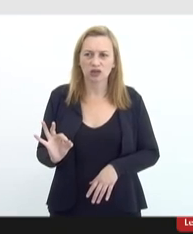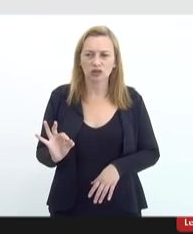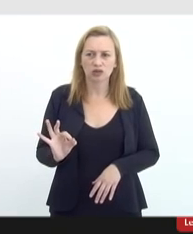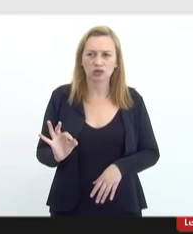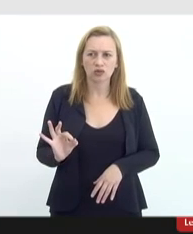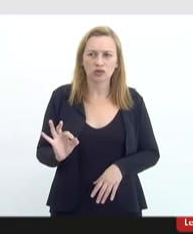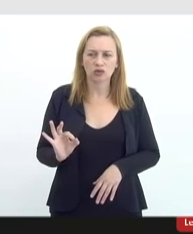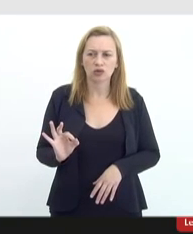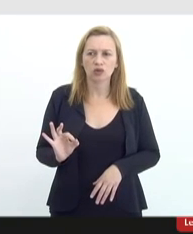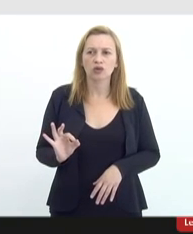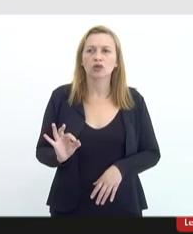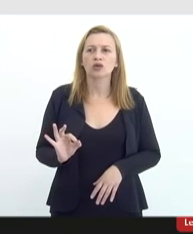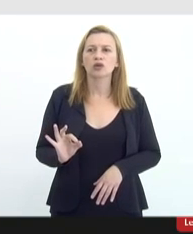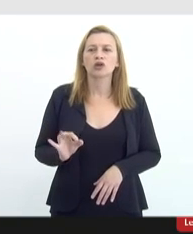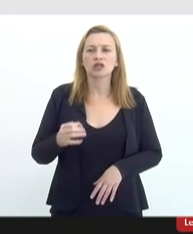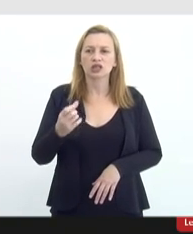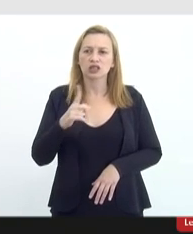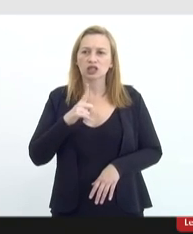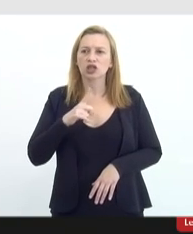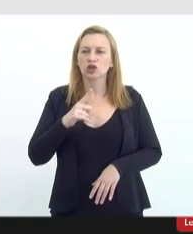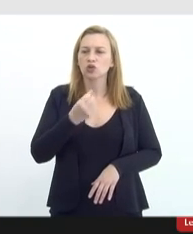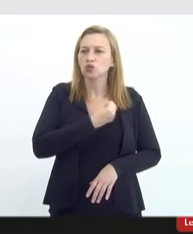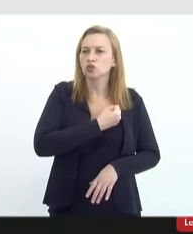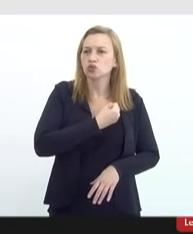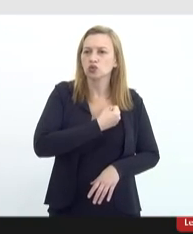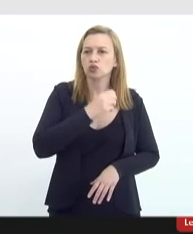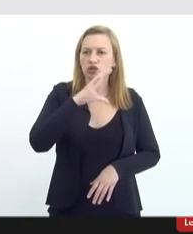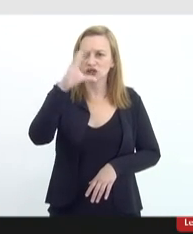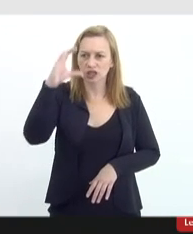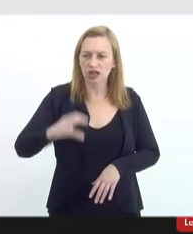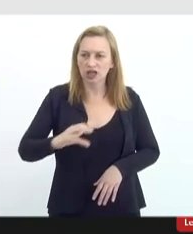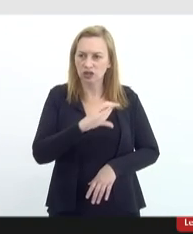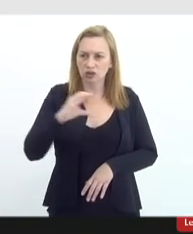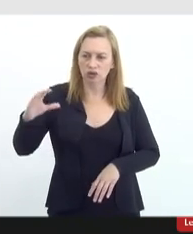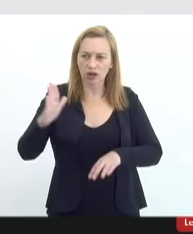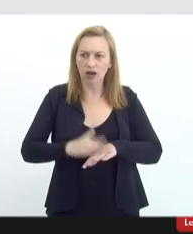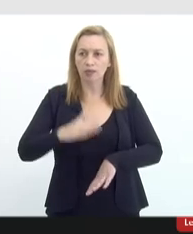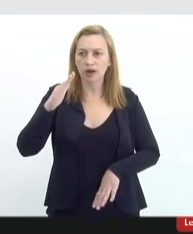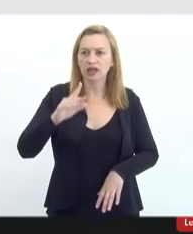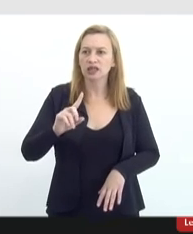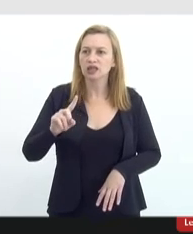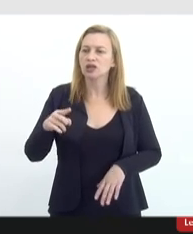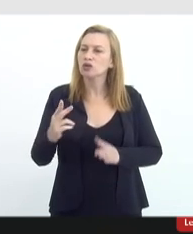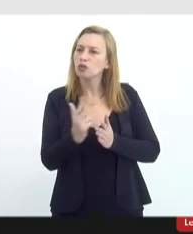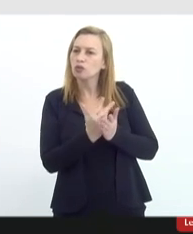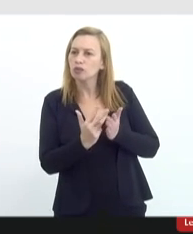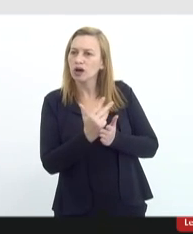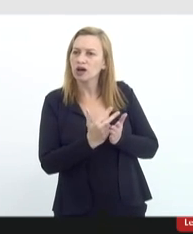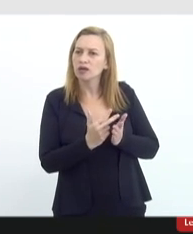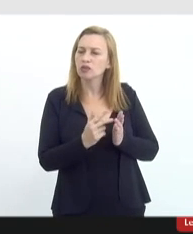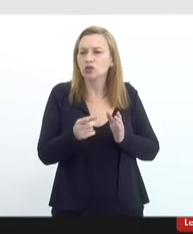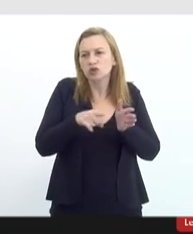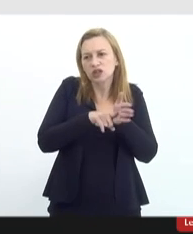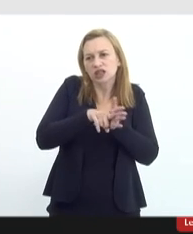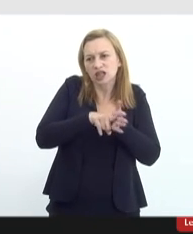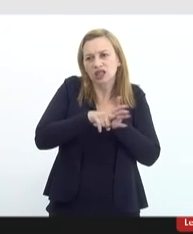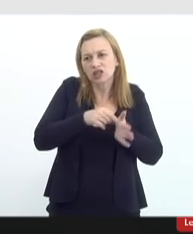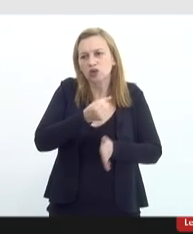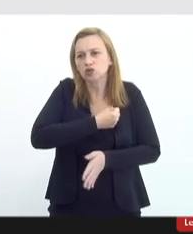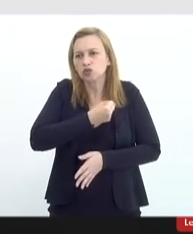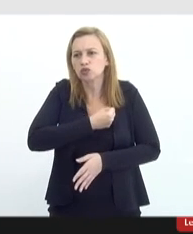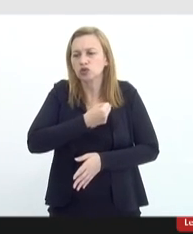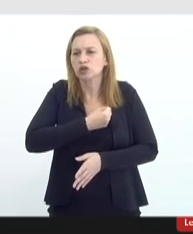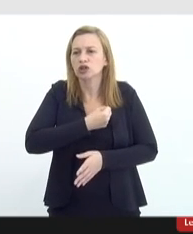faixa litorânea um número de católicos acima da média. Tá? E aí o mapa invertido, quando ele ia analisar o número de